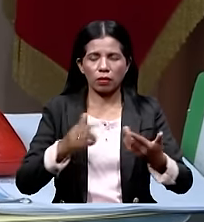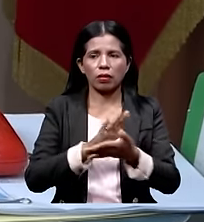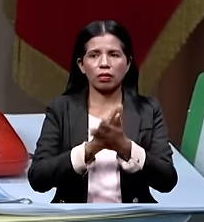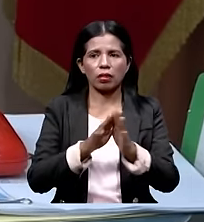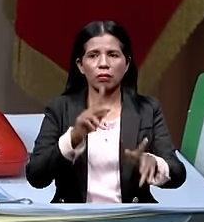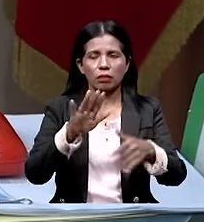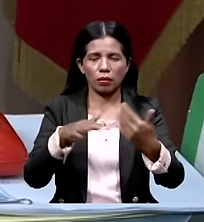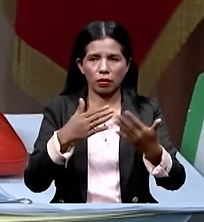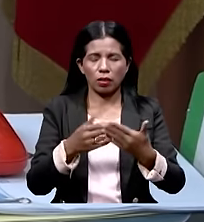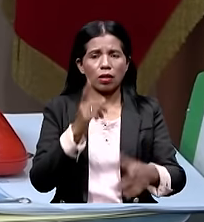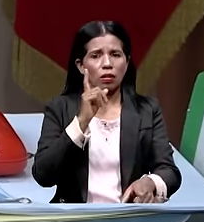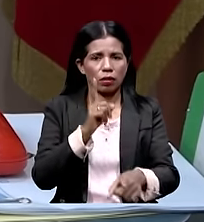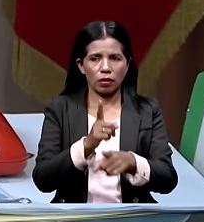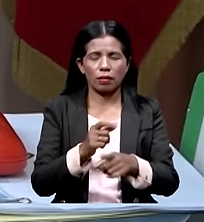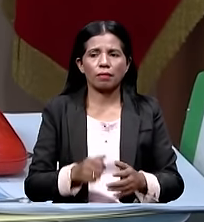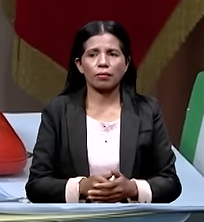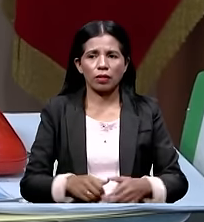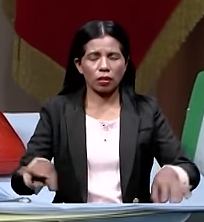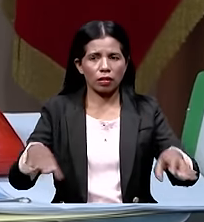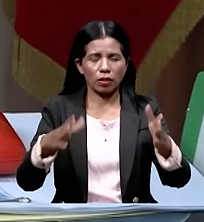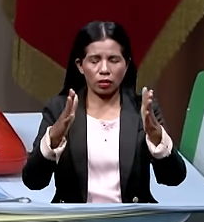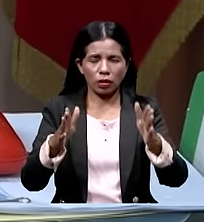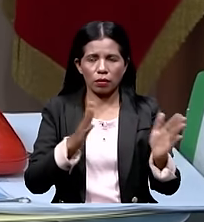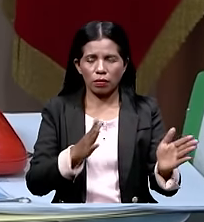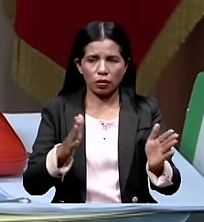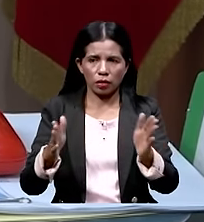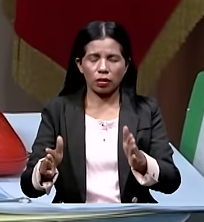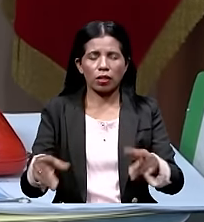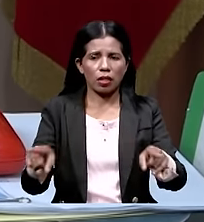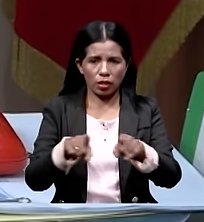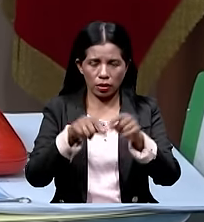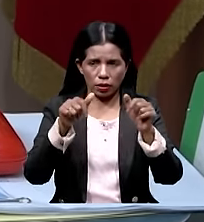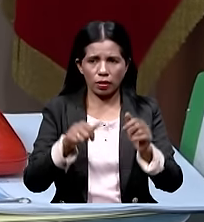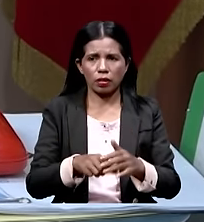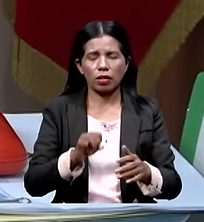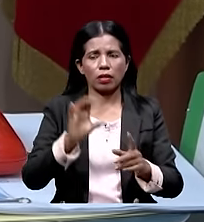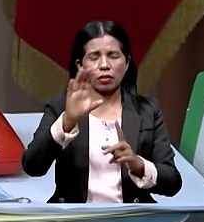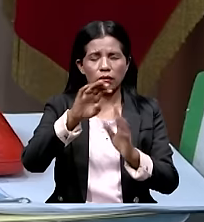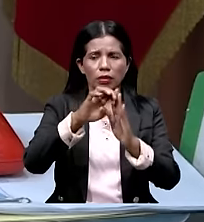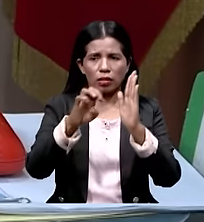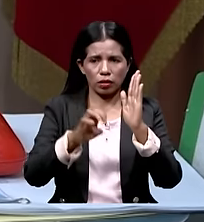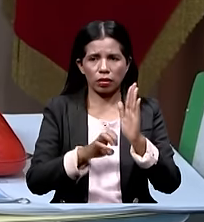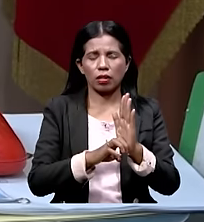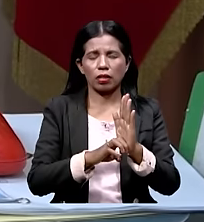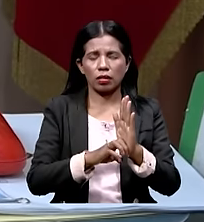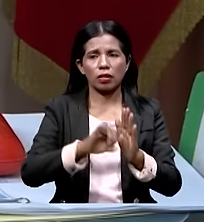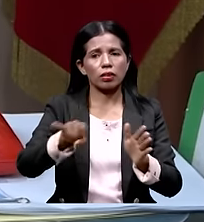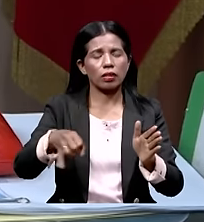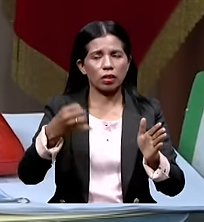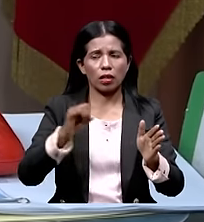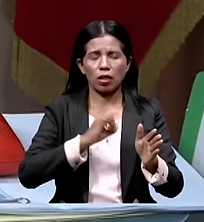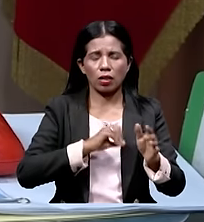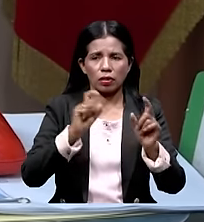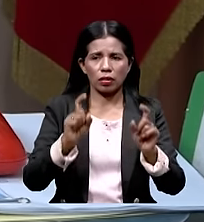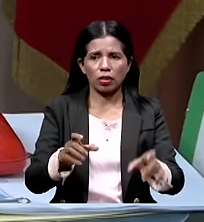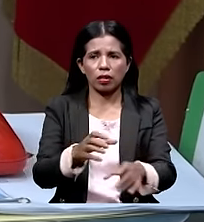população. É claro que o sistema, o processo tomar a decisão, é nem ansane. Ao chefe do Estado Maior, general, ao tem que ser